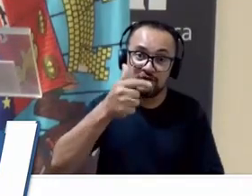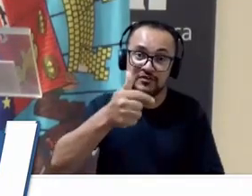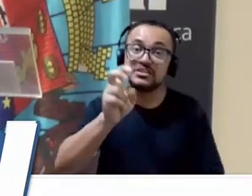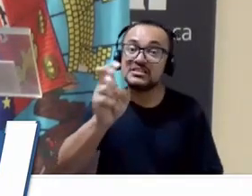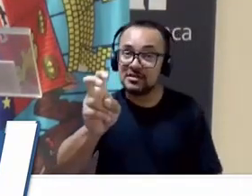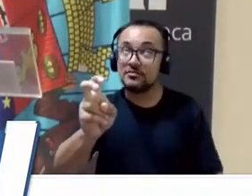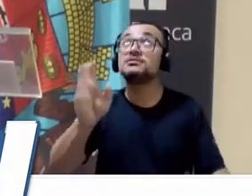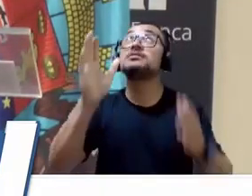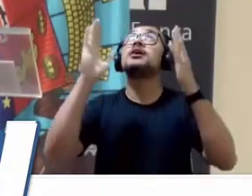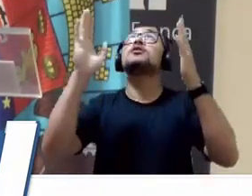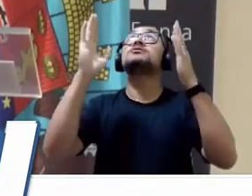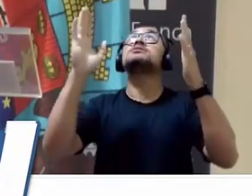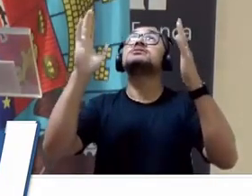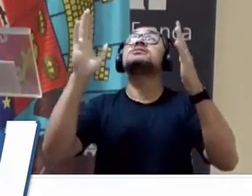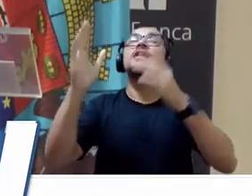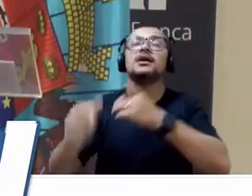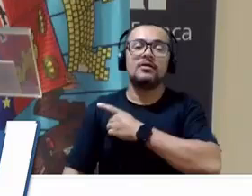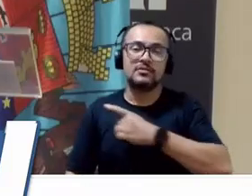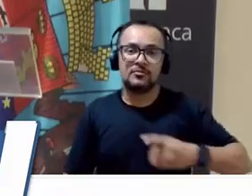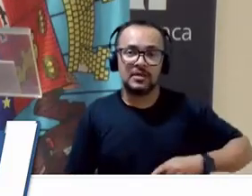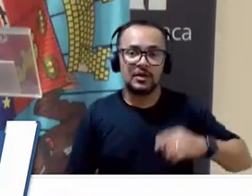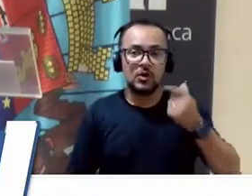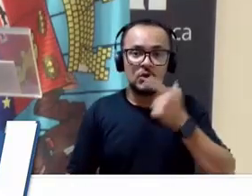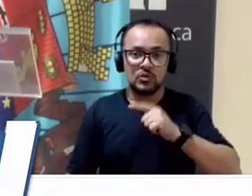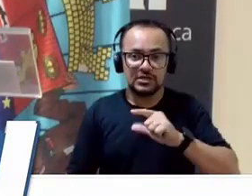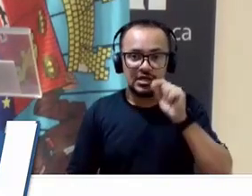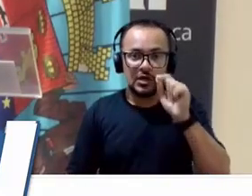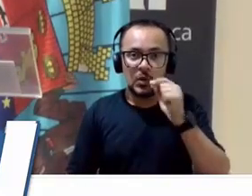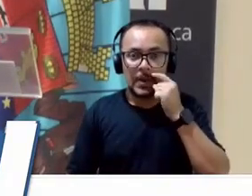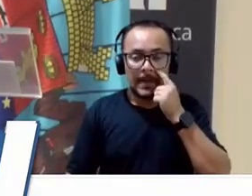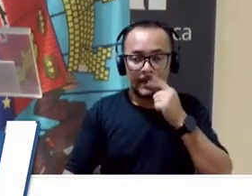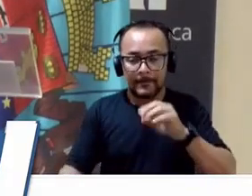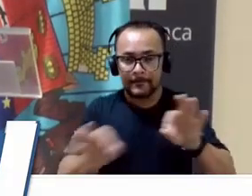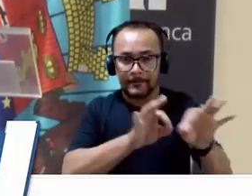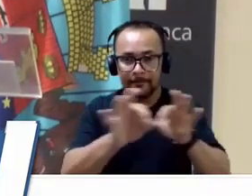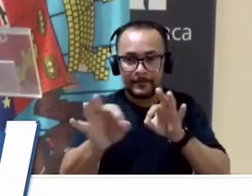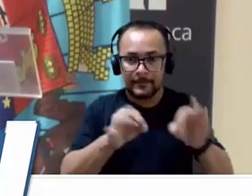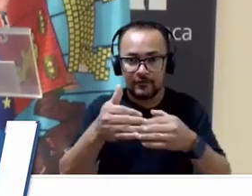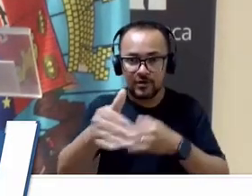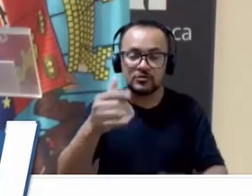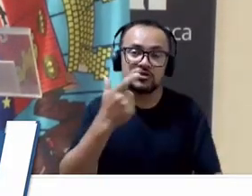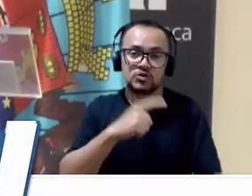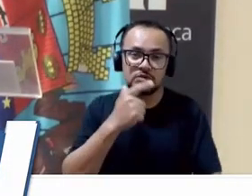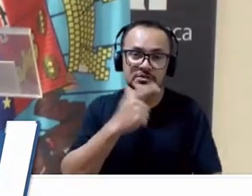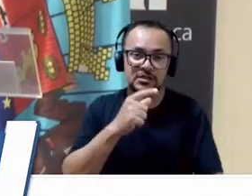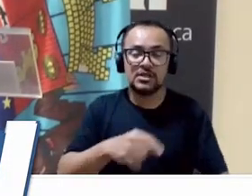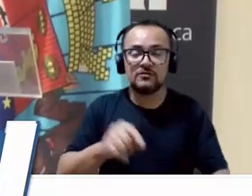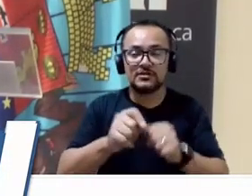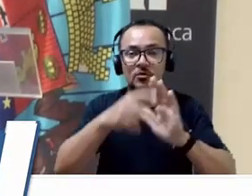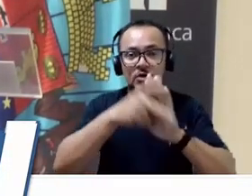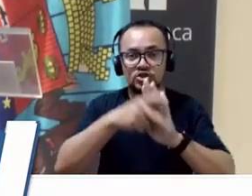e o deputado conseguir fazer as articulações necessárias e a gente conseguir fazer o projeto que já tá em andamento